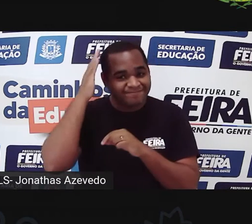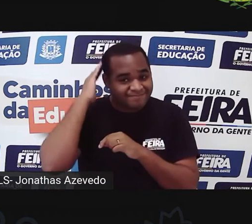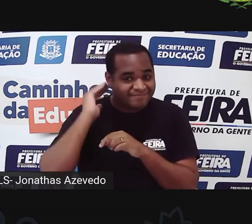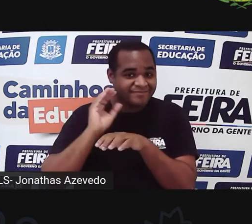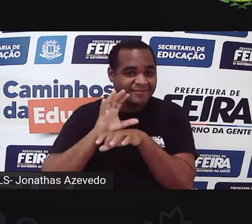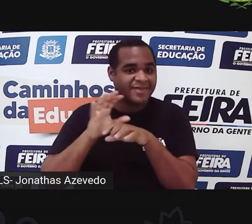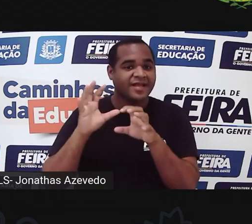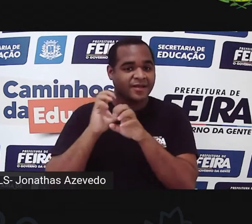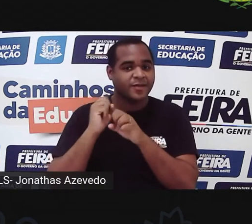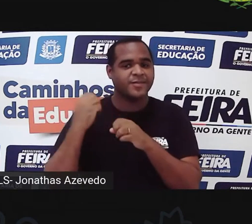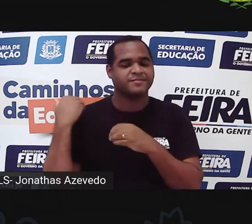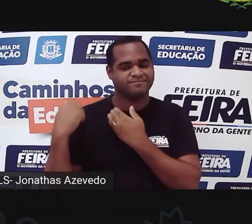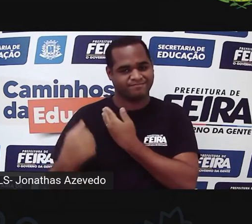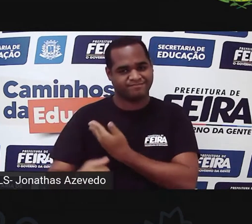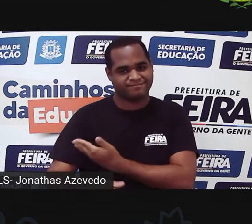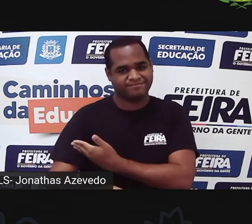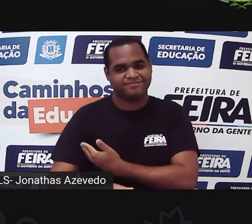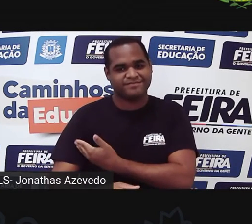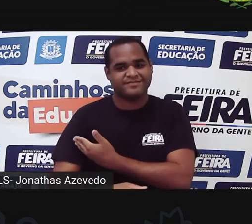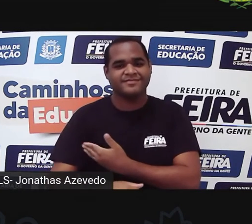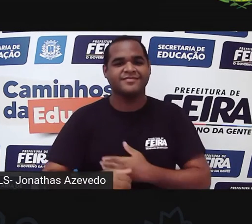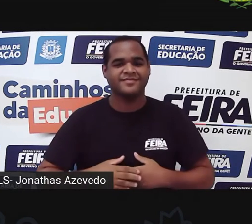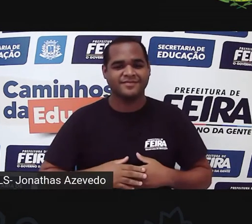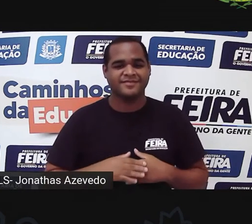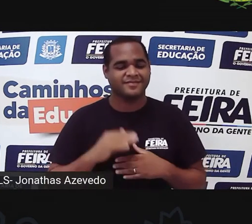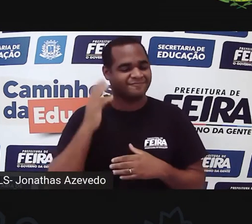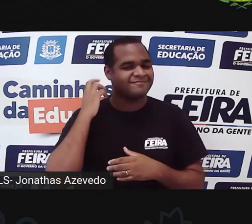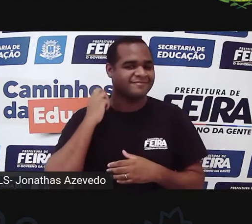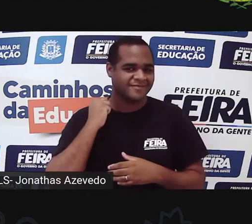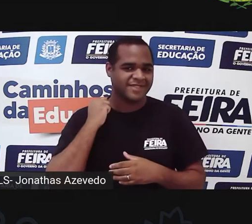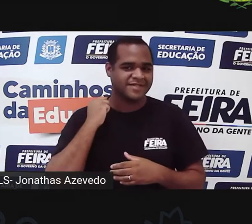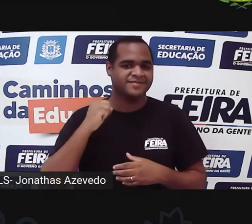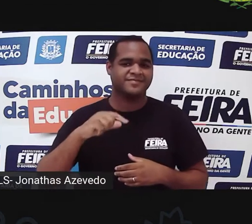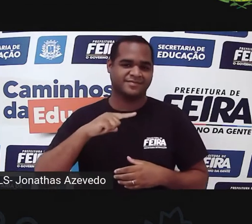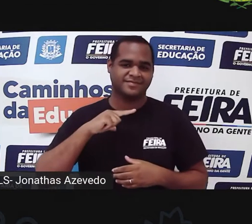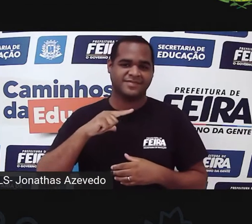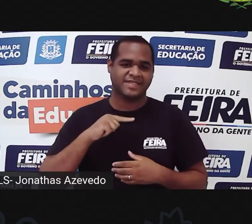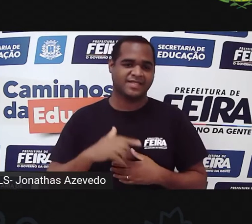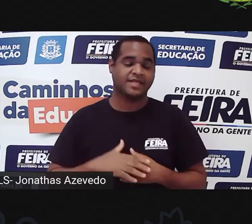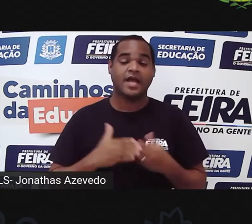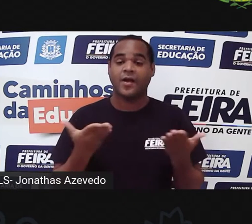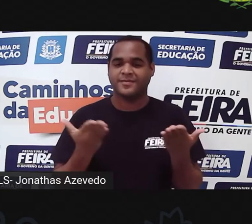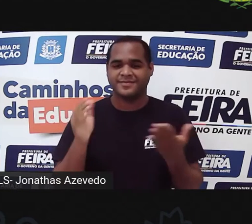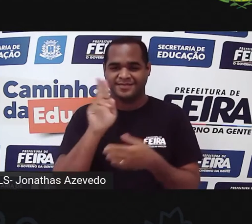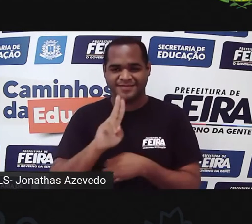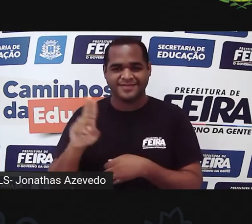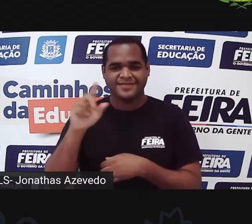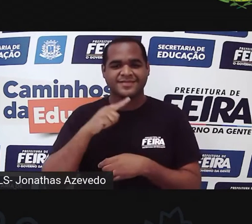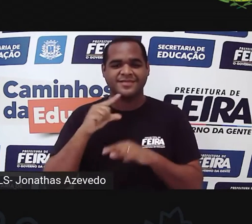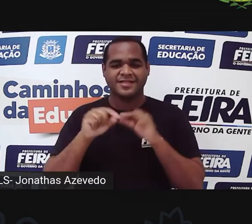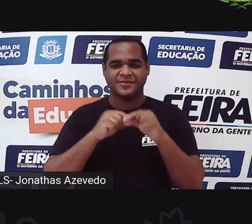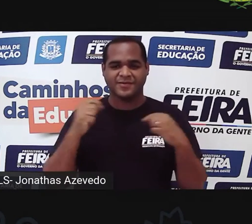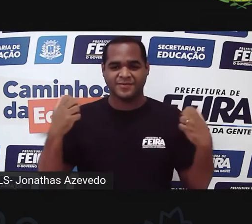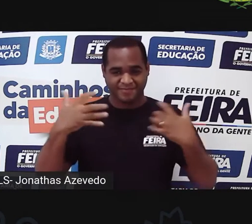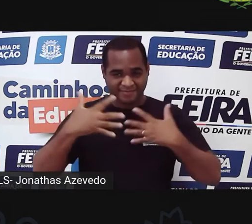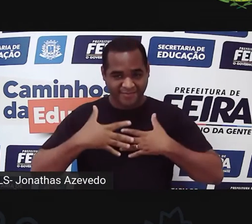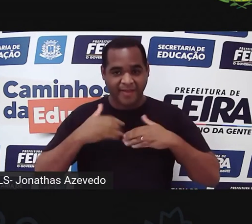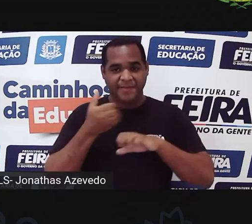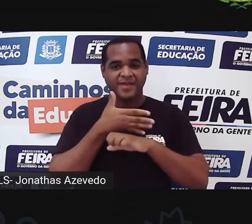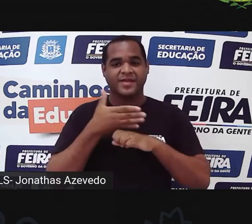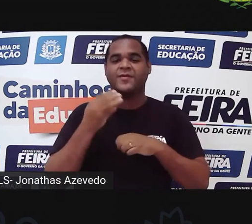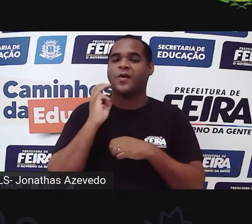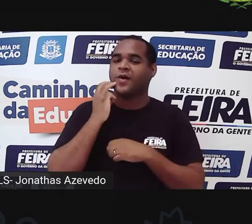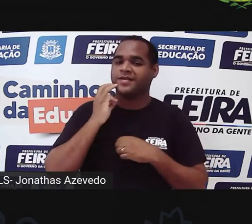eles são um pouquinho abaixo do ombro, hoje eles estão parcialmente presos. Agora eu estou usando um jaleco branco e uma blusa rosa neon por